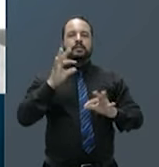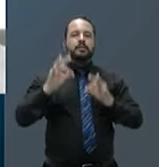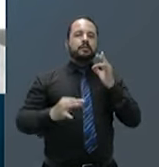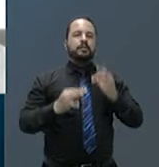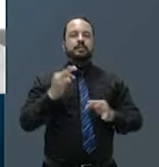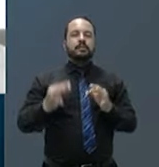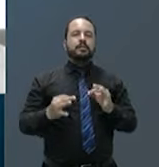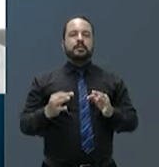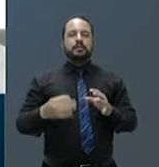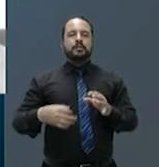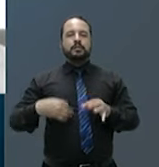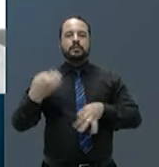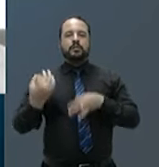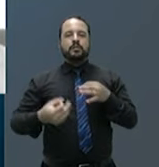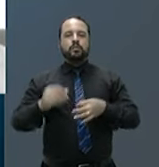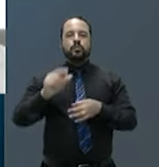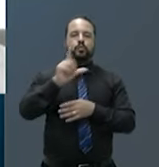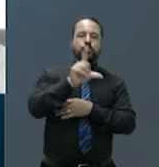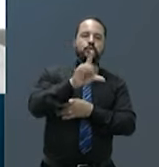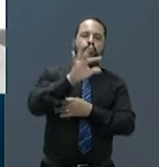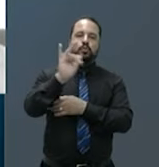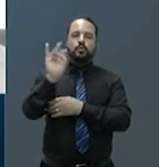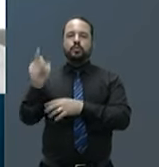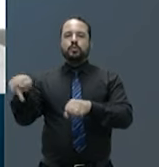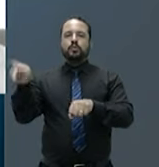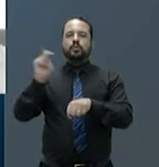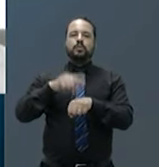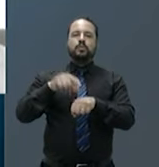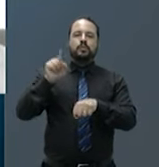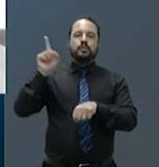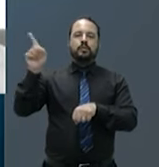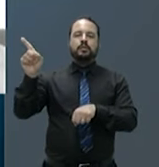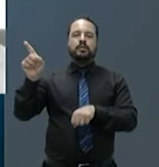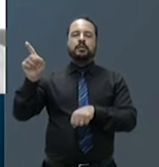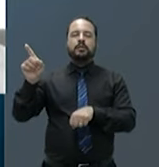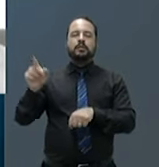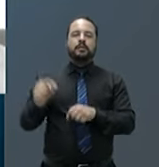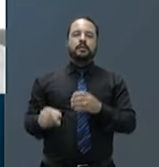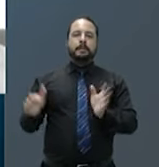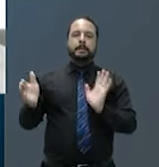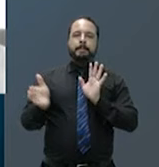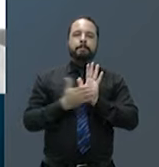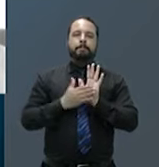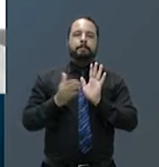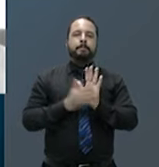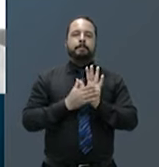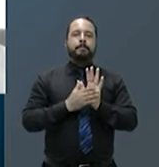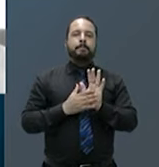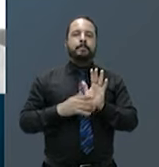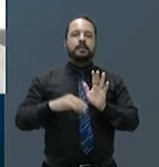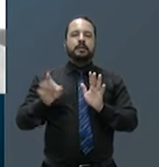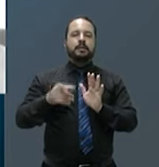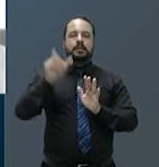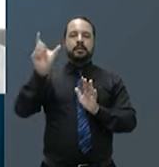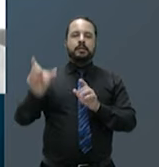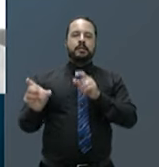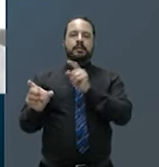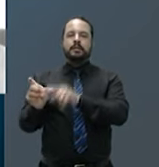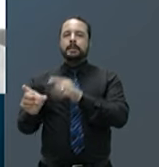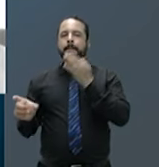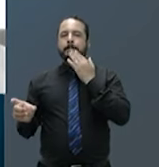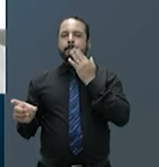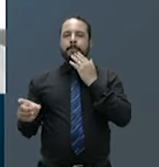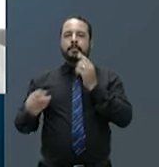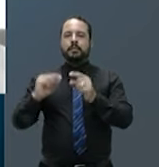pela Justiça de Luxemburgo no âmbito de ação proposta pela requerente Valoren contra